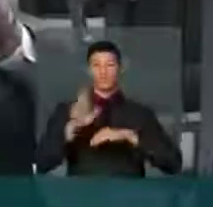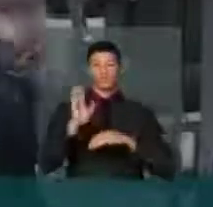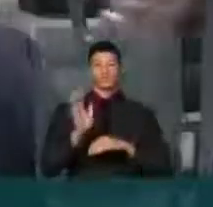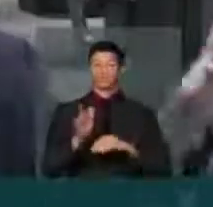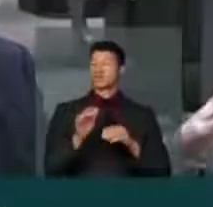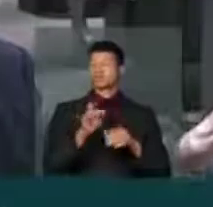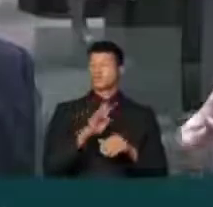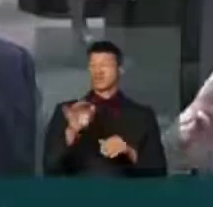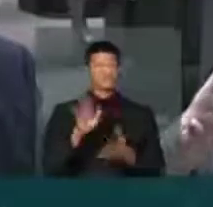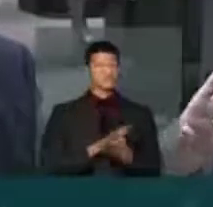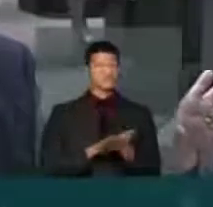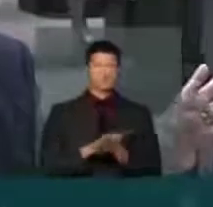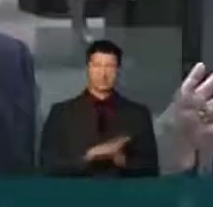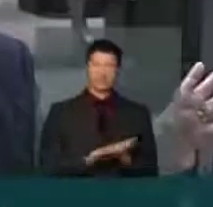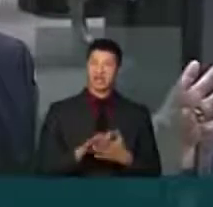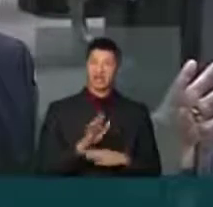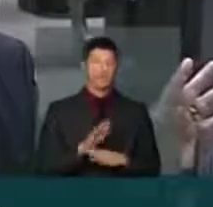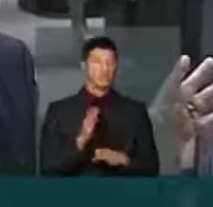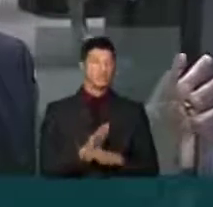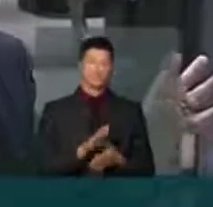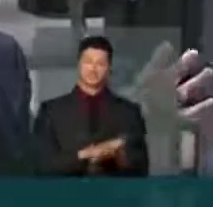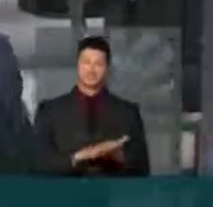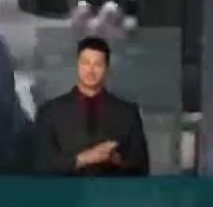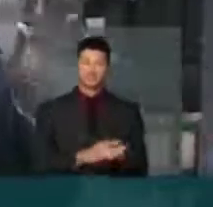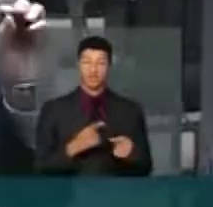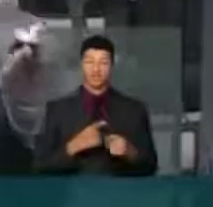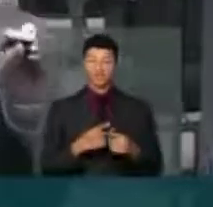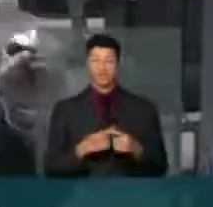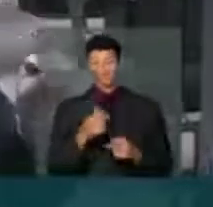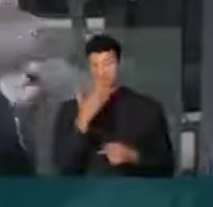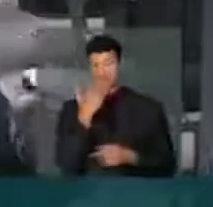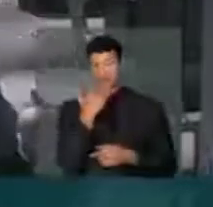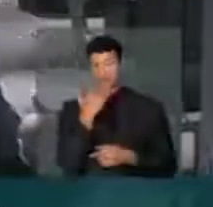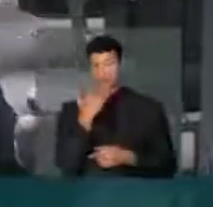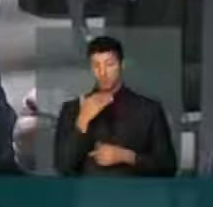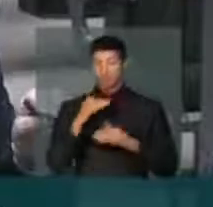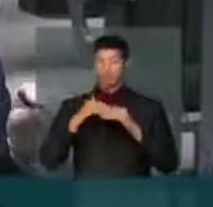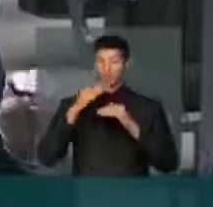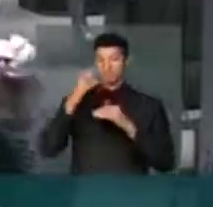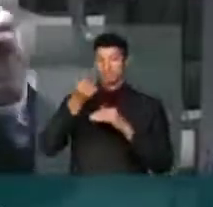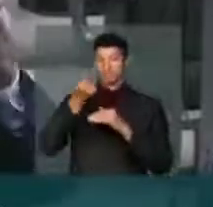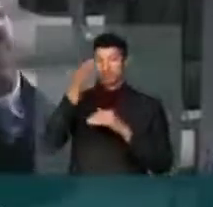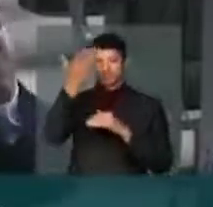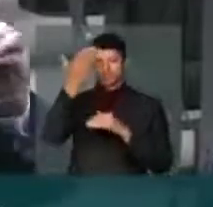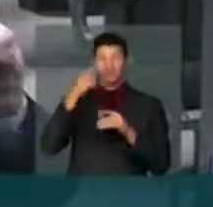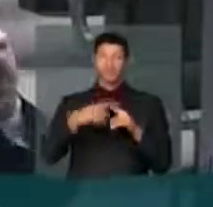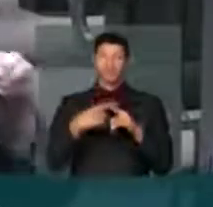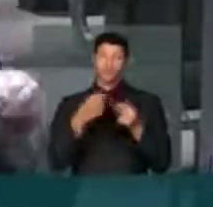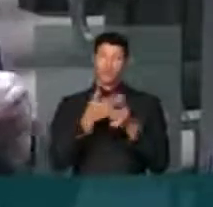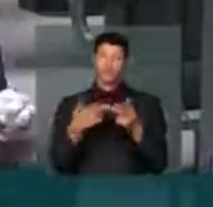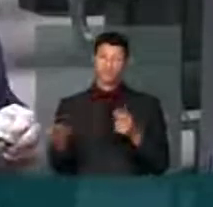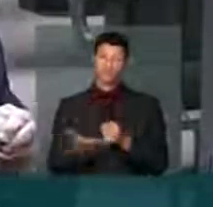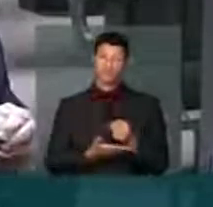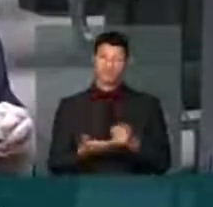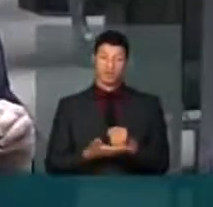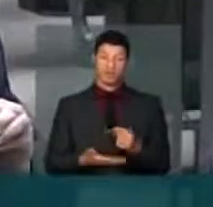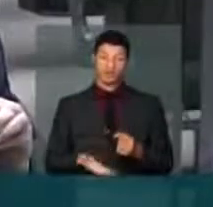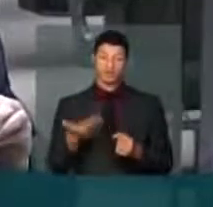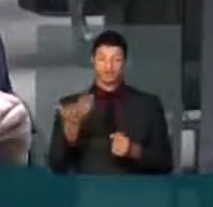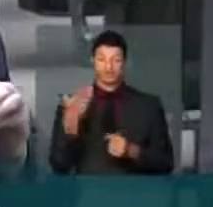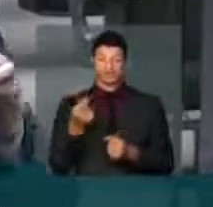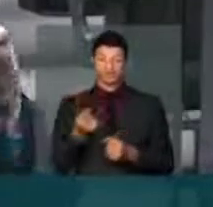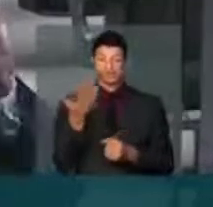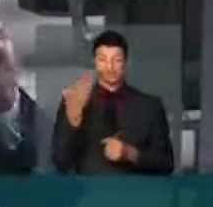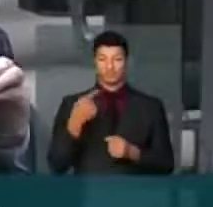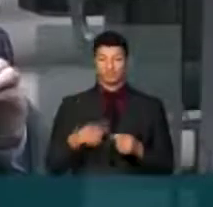já não vão adiantar mais grande coisa, porque a comida está subindo, porque as coisas básicas estão